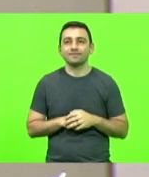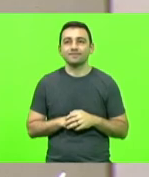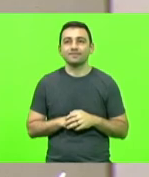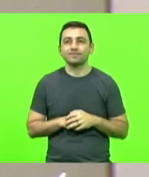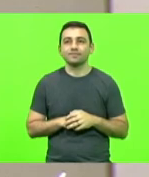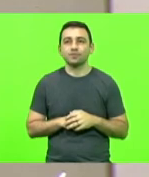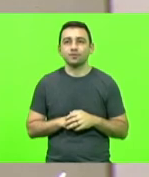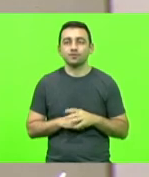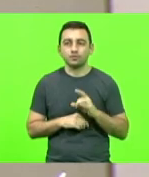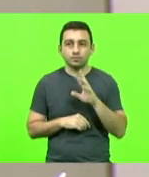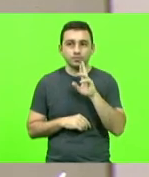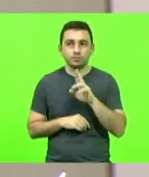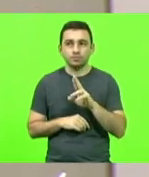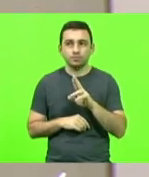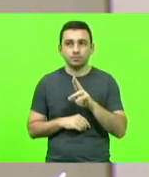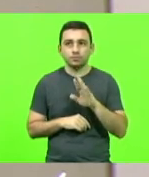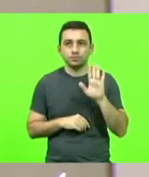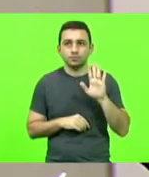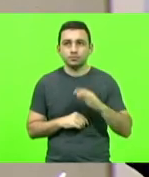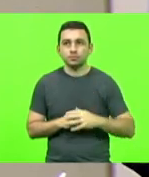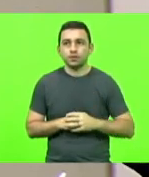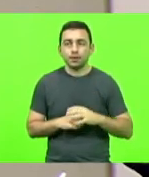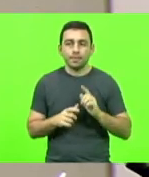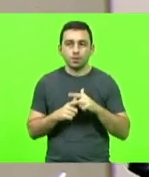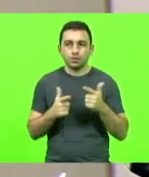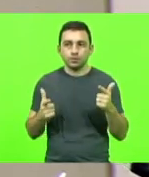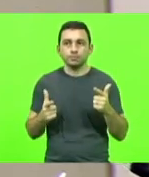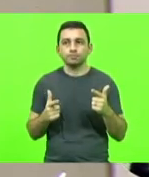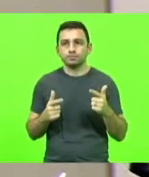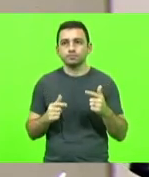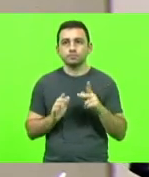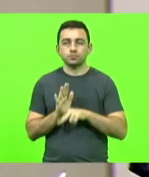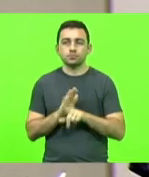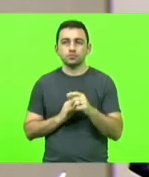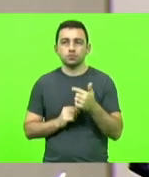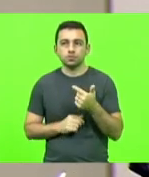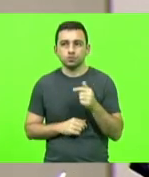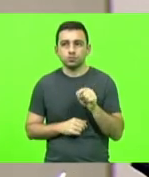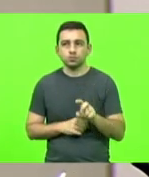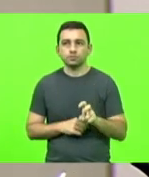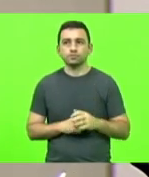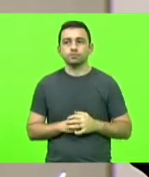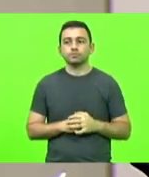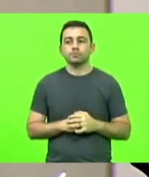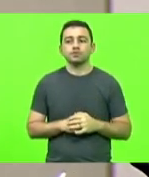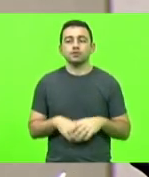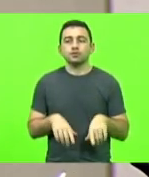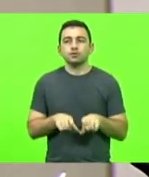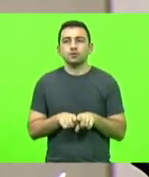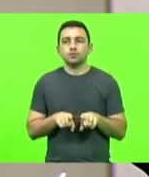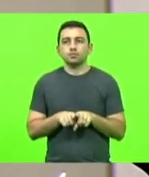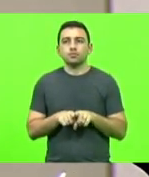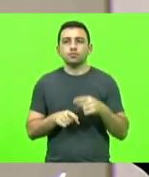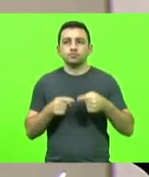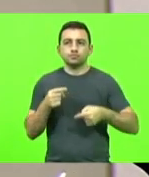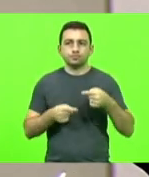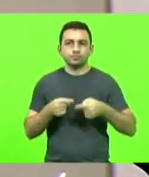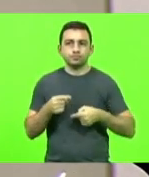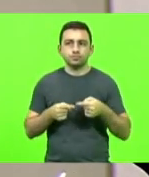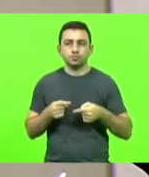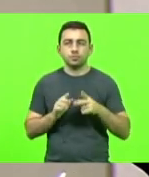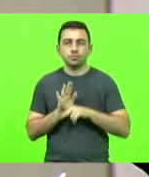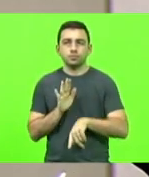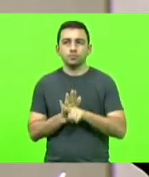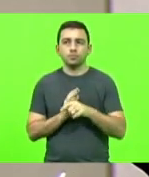de resultado de eleição aprovado por maioria, o PL 12.5. Discussão e votação em turno único do projeto